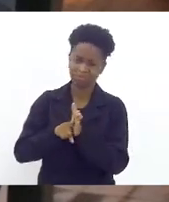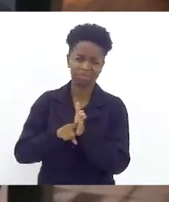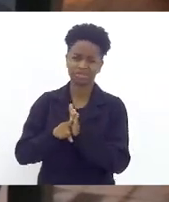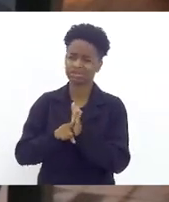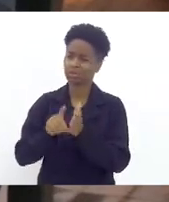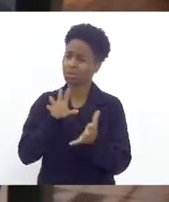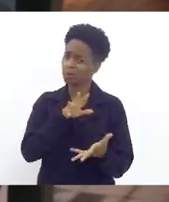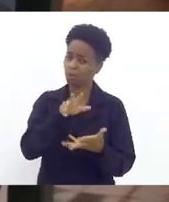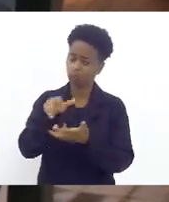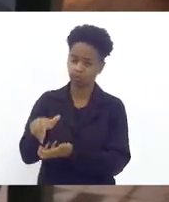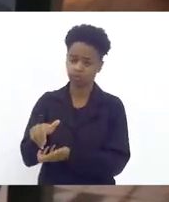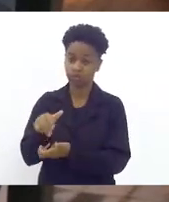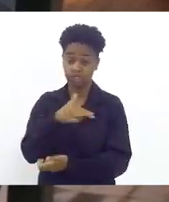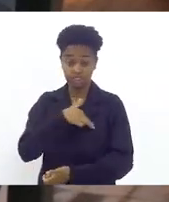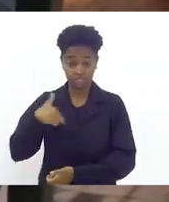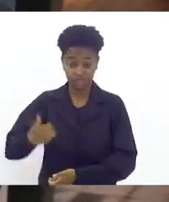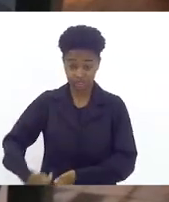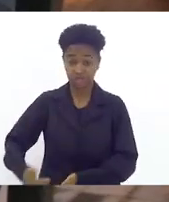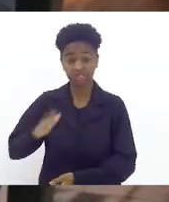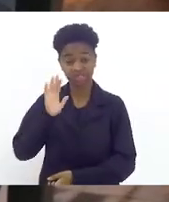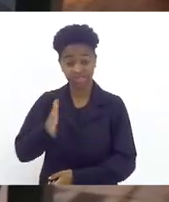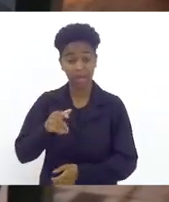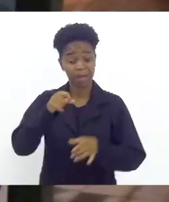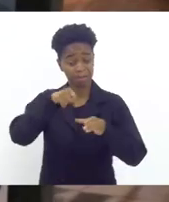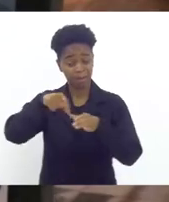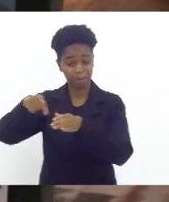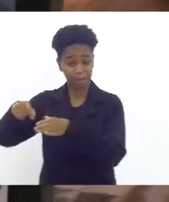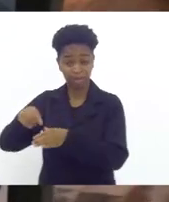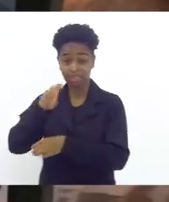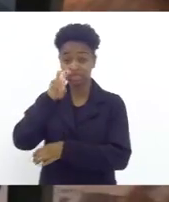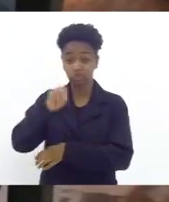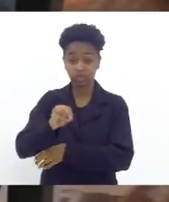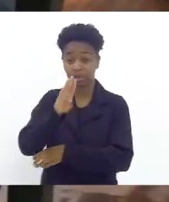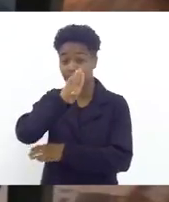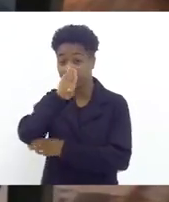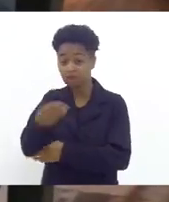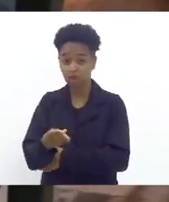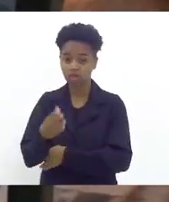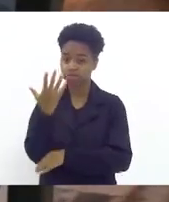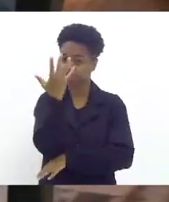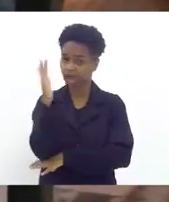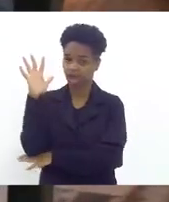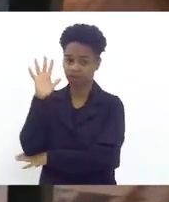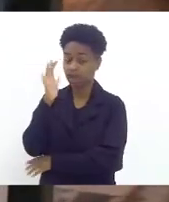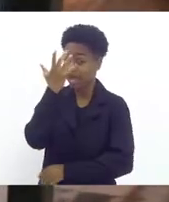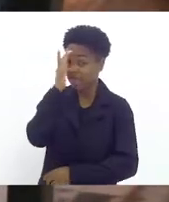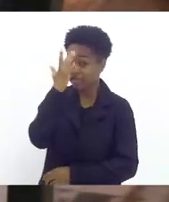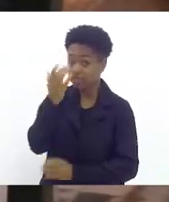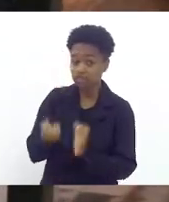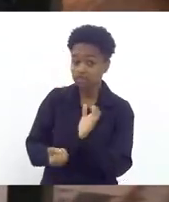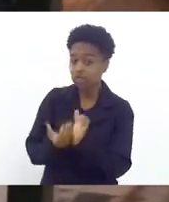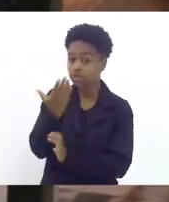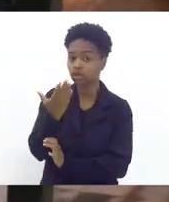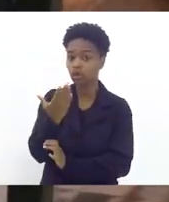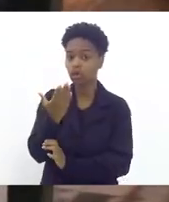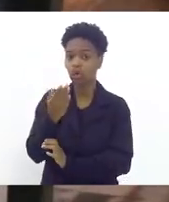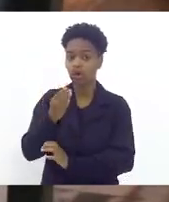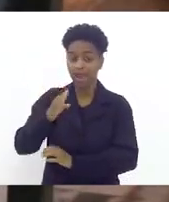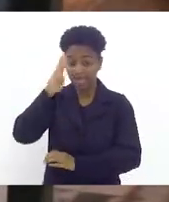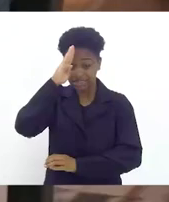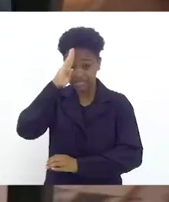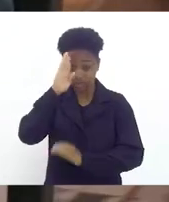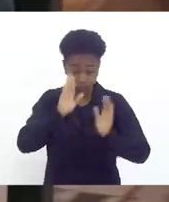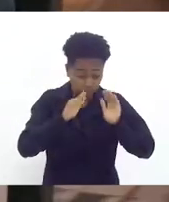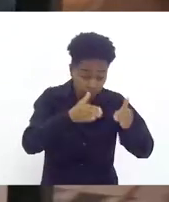inteiro a China plantou 50 bilhões de árvores em cinco anos a Índia criou um destacamento do exército para plantar